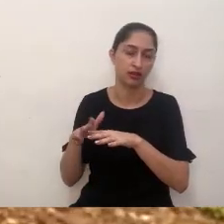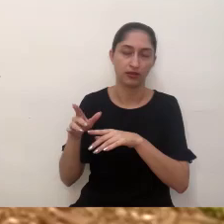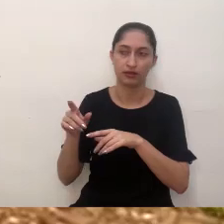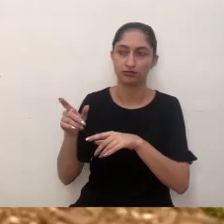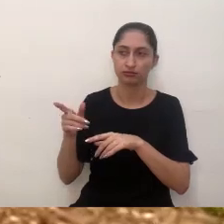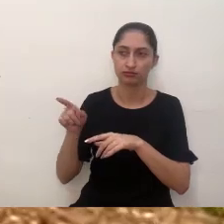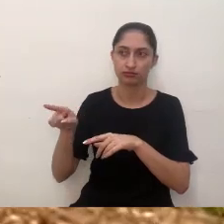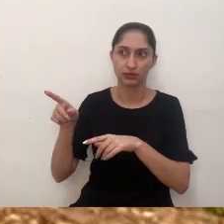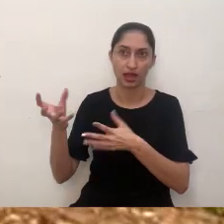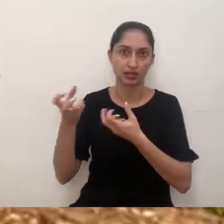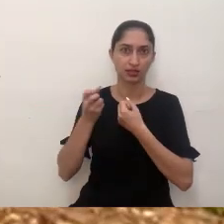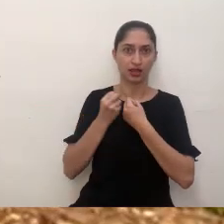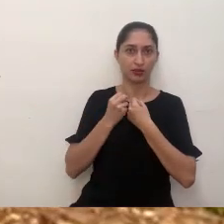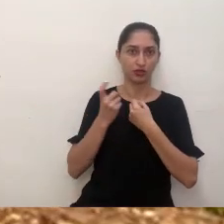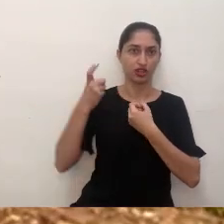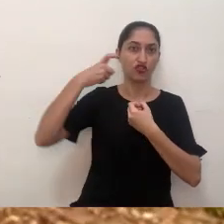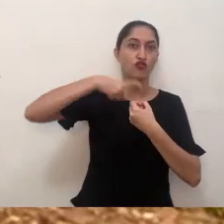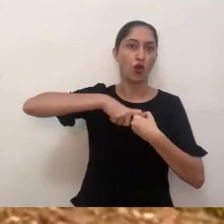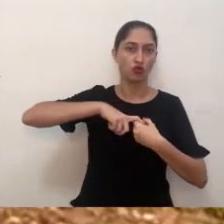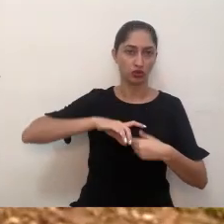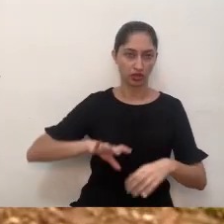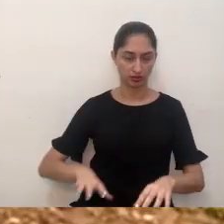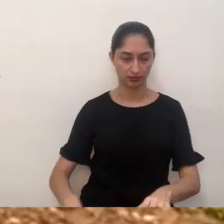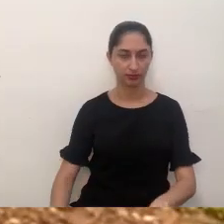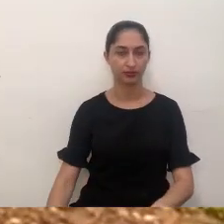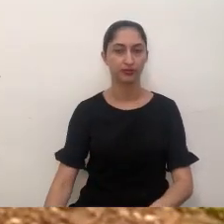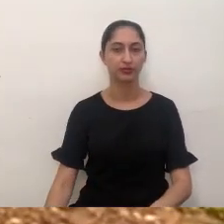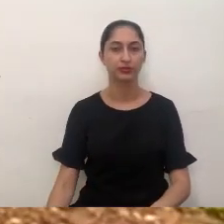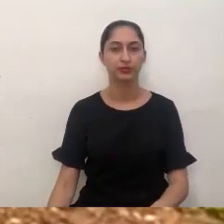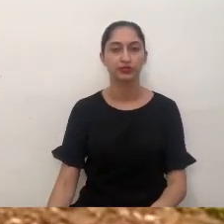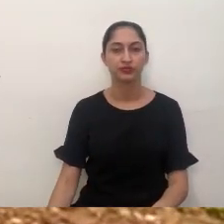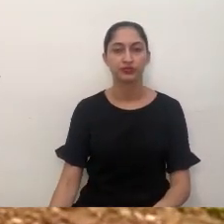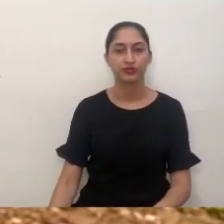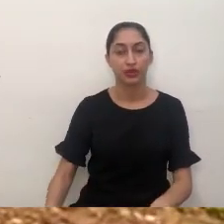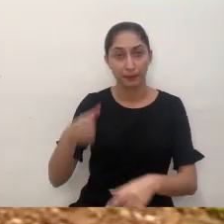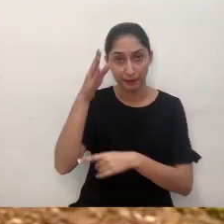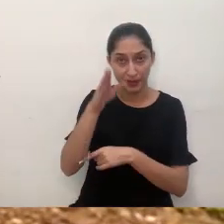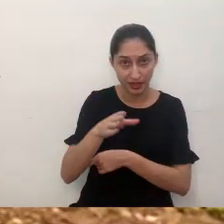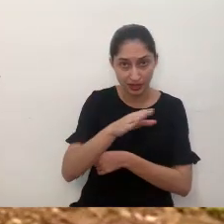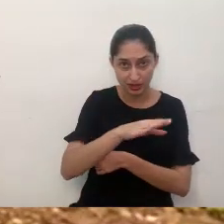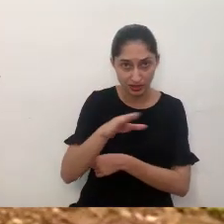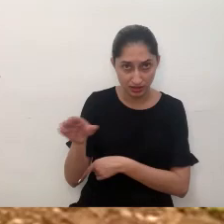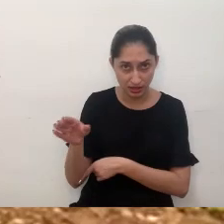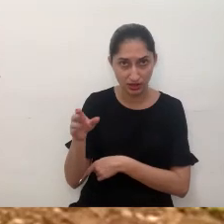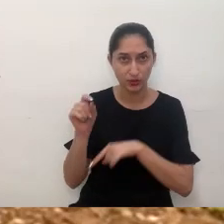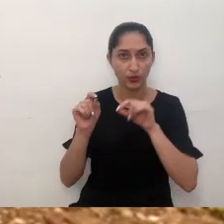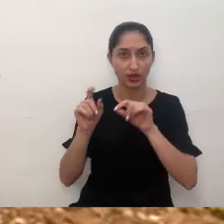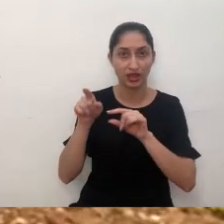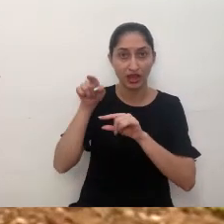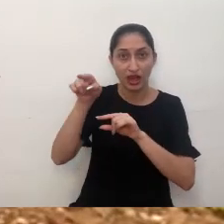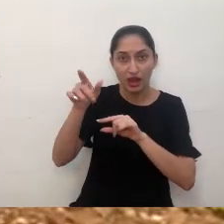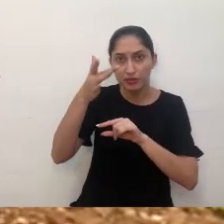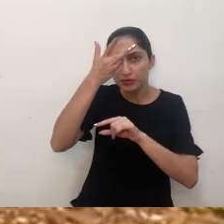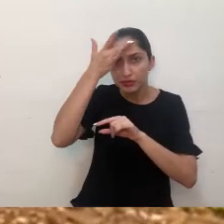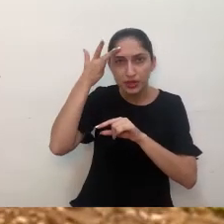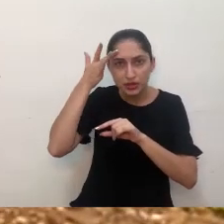Mãe, o que é benzer? O que é benzer? É a gente benzer a pessoa que tá com o olhado pro